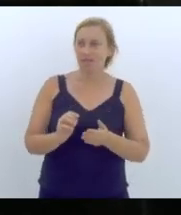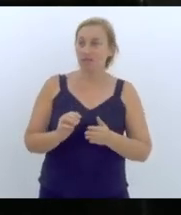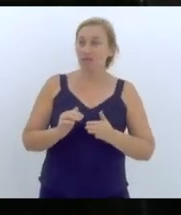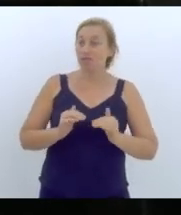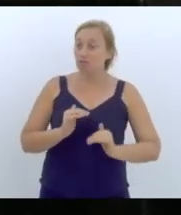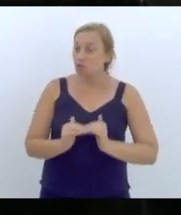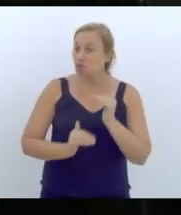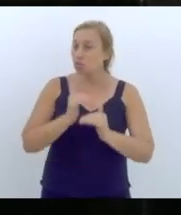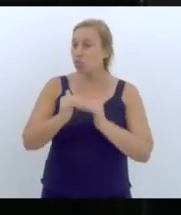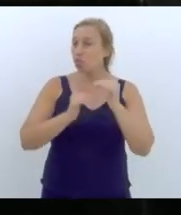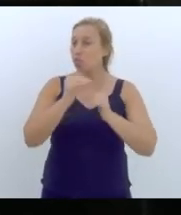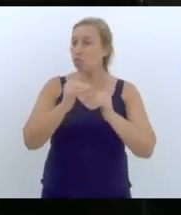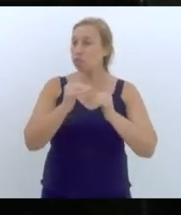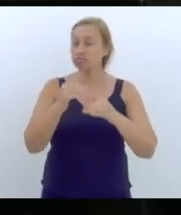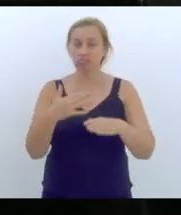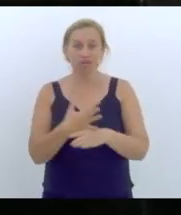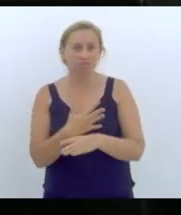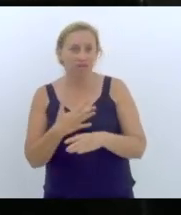desenvolvimento urbano,